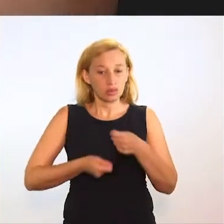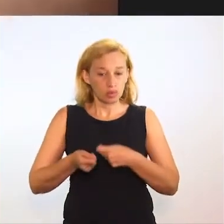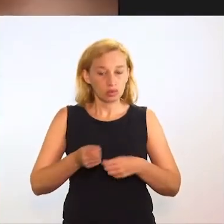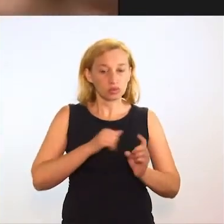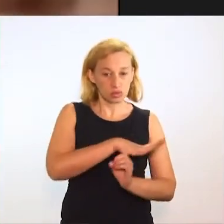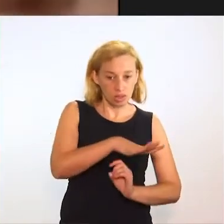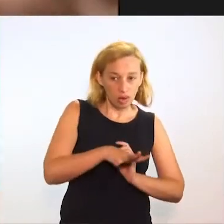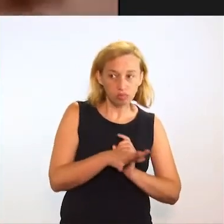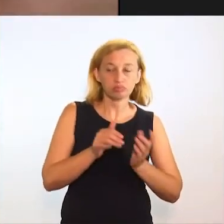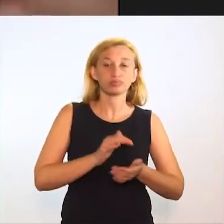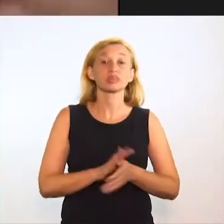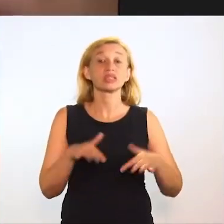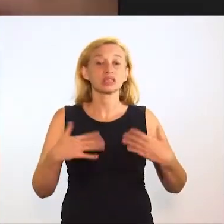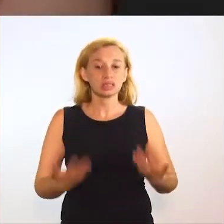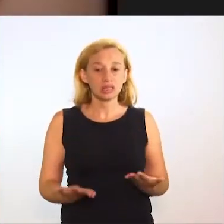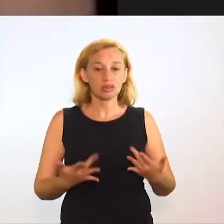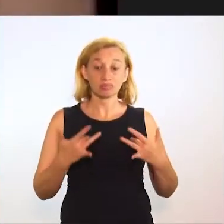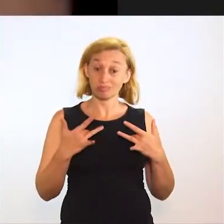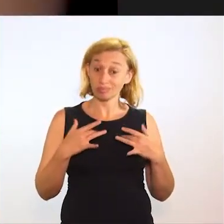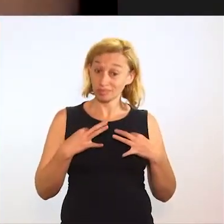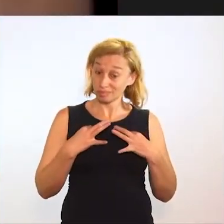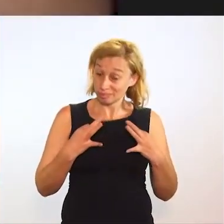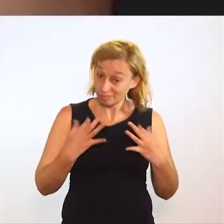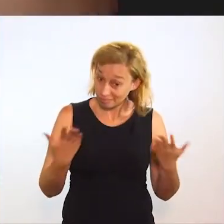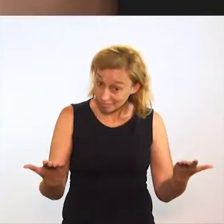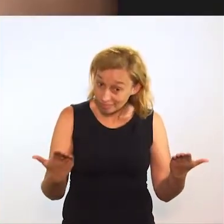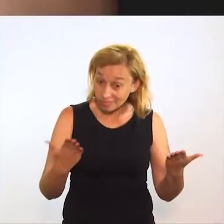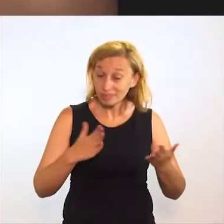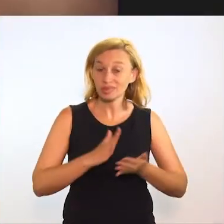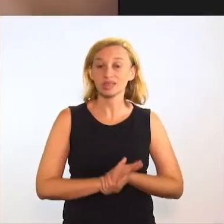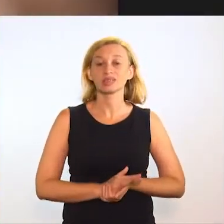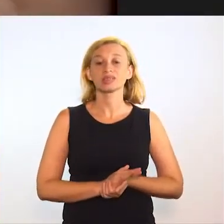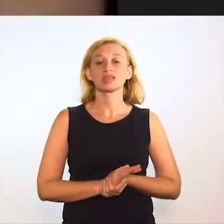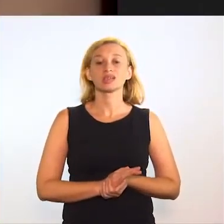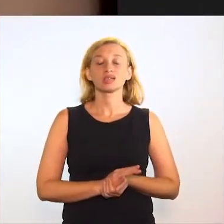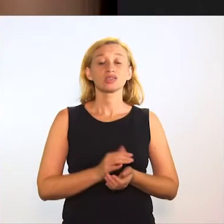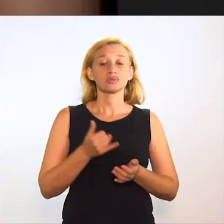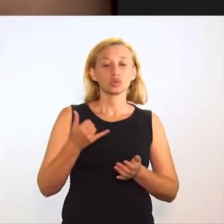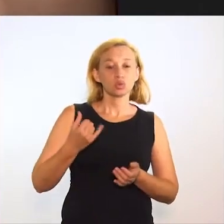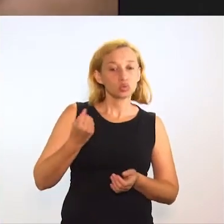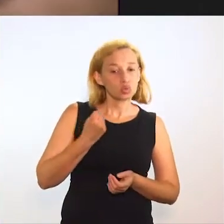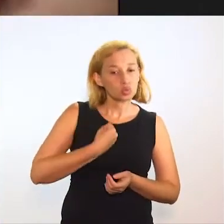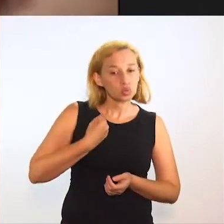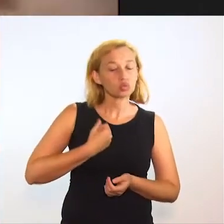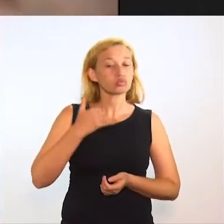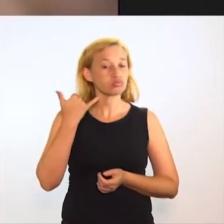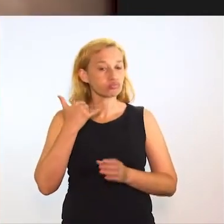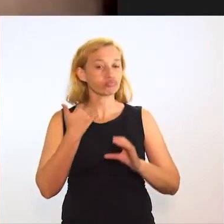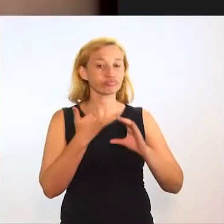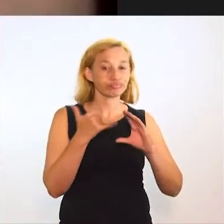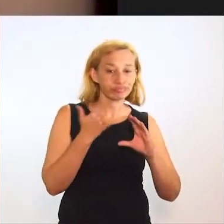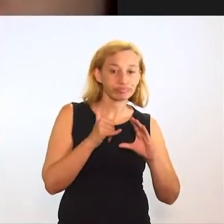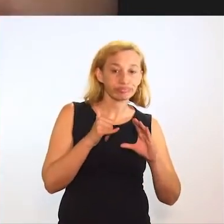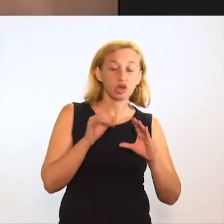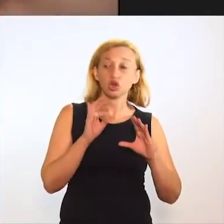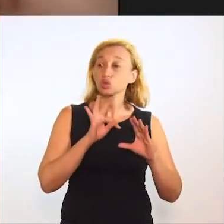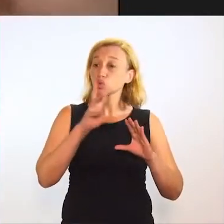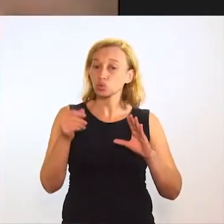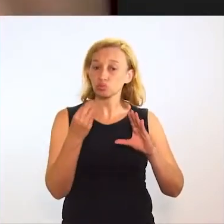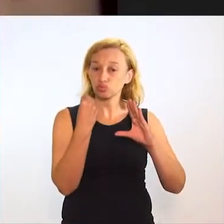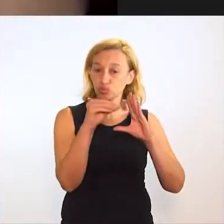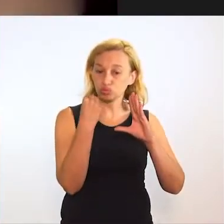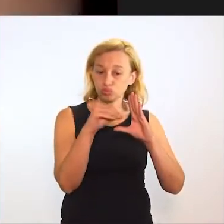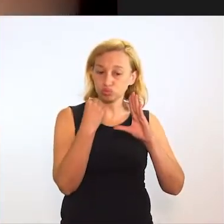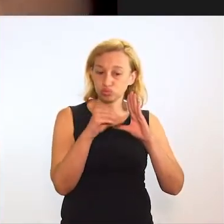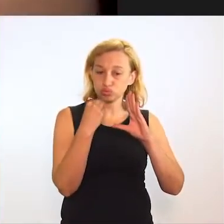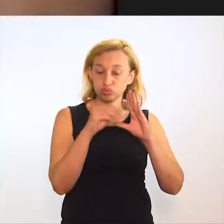concomitantemente com um negócio social. Então, estou disponível, lá tem meus contatos telefônicos, o